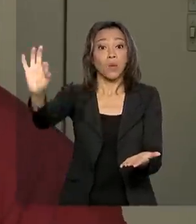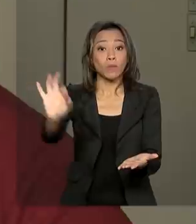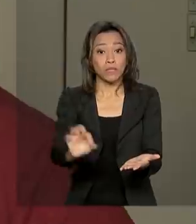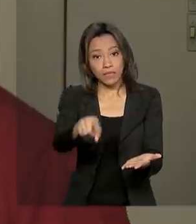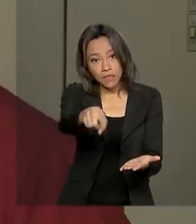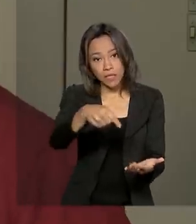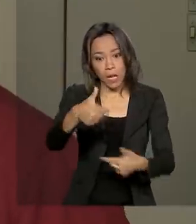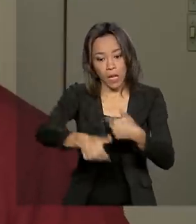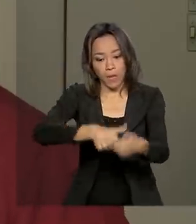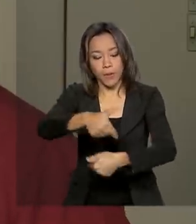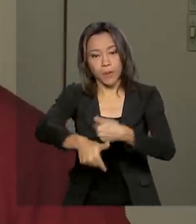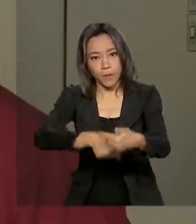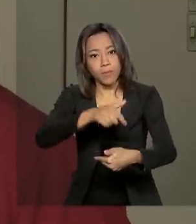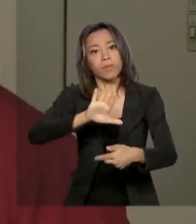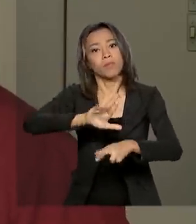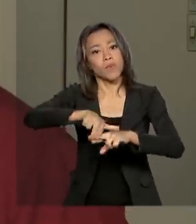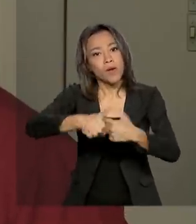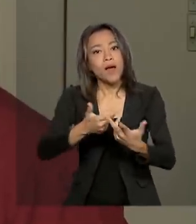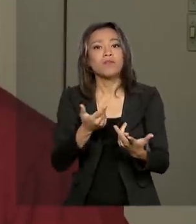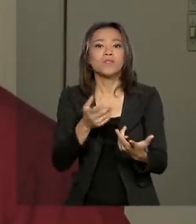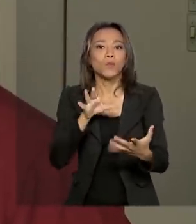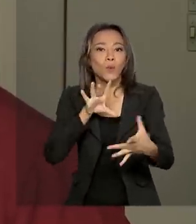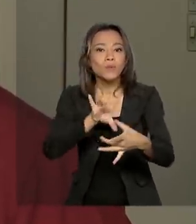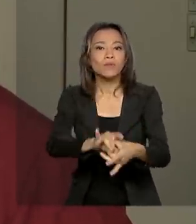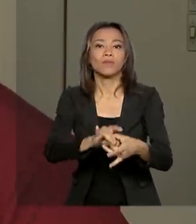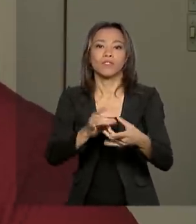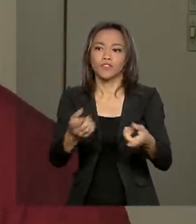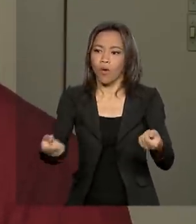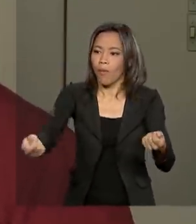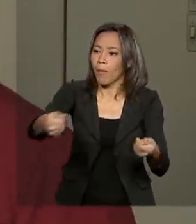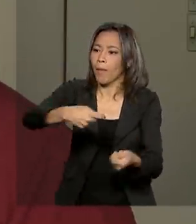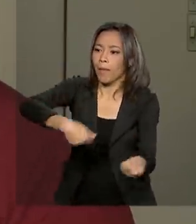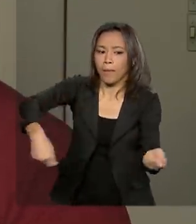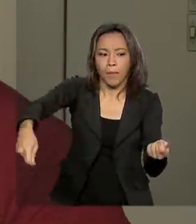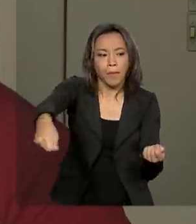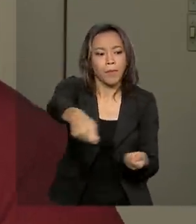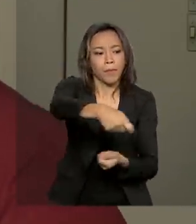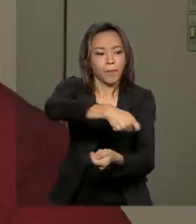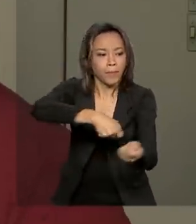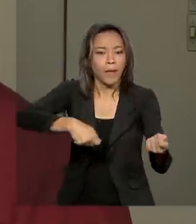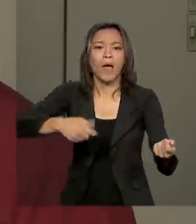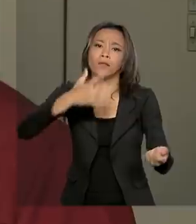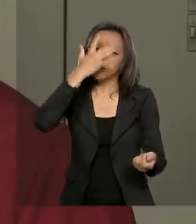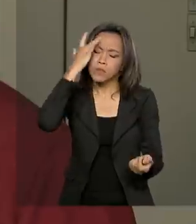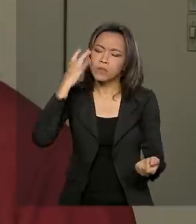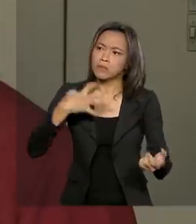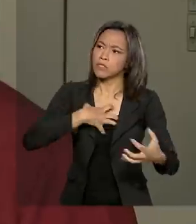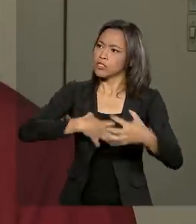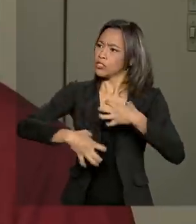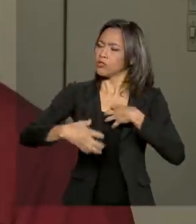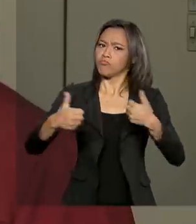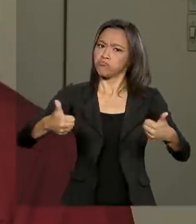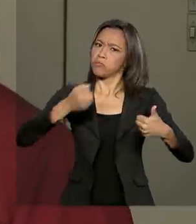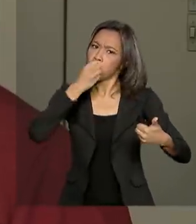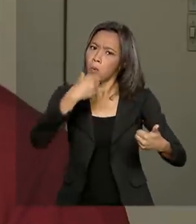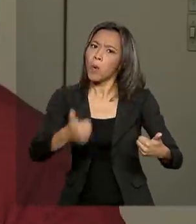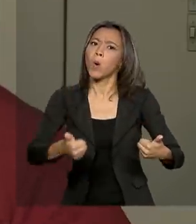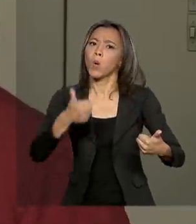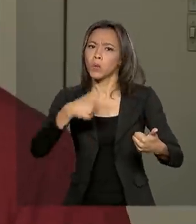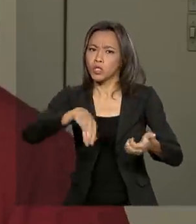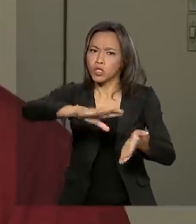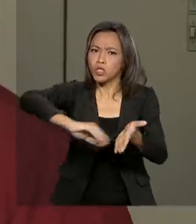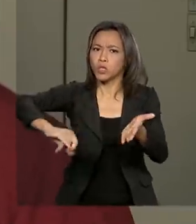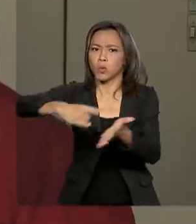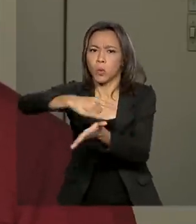função da melhoria do ambiente de negócios porque as pessoas se sentirão viram que a coisa tava mais fluida a e